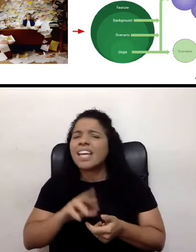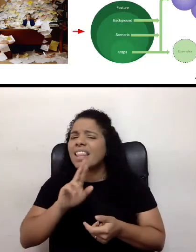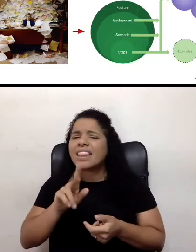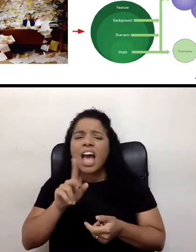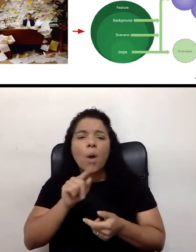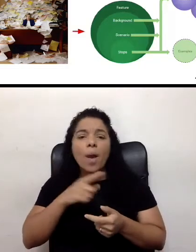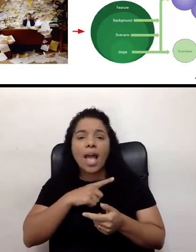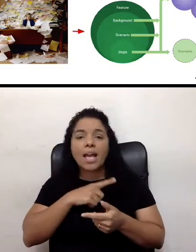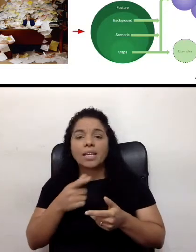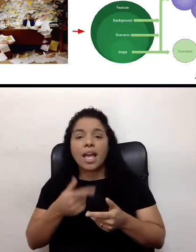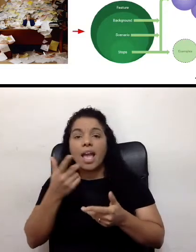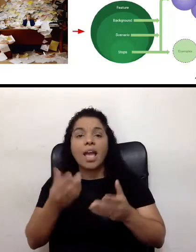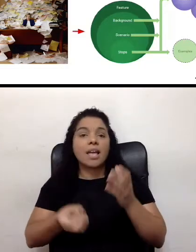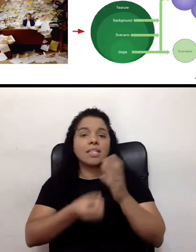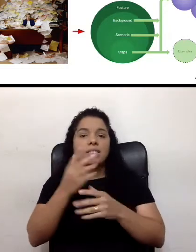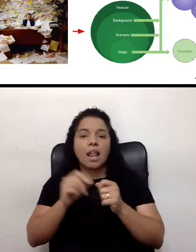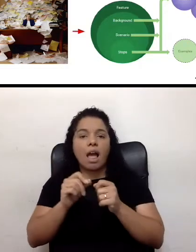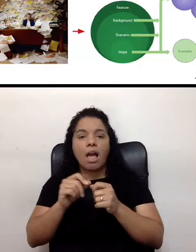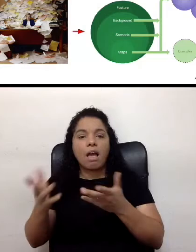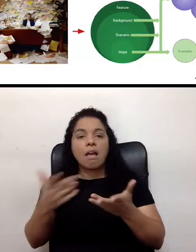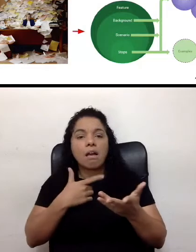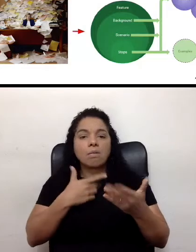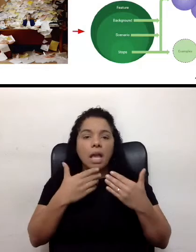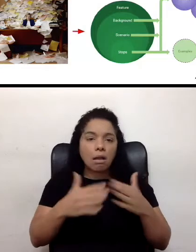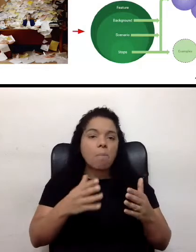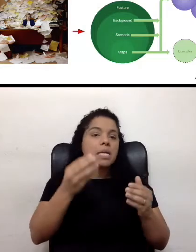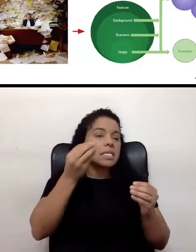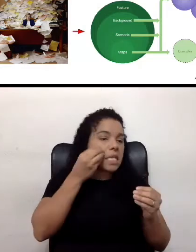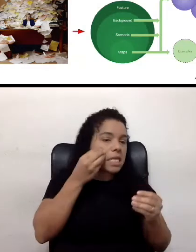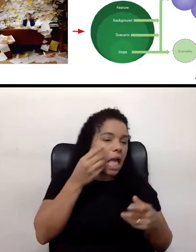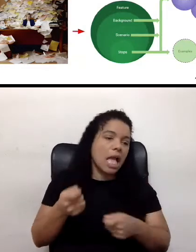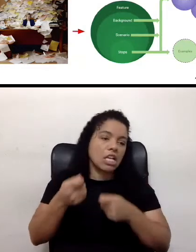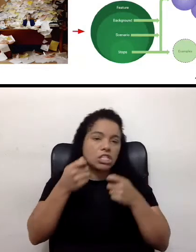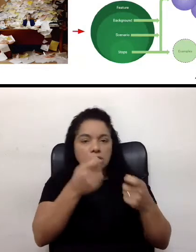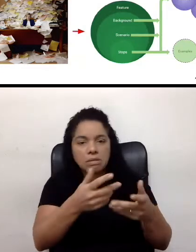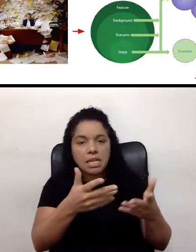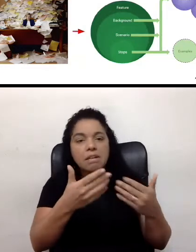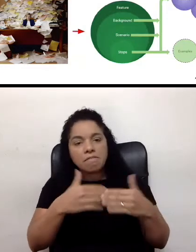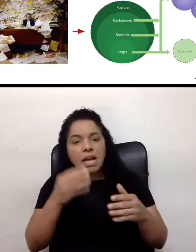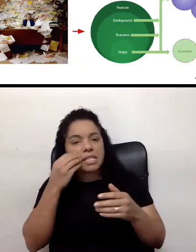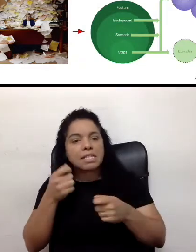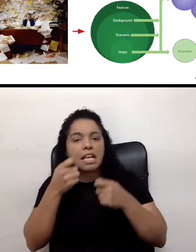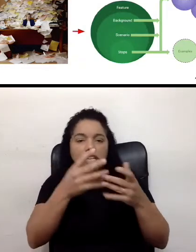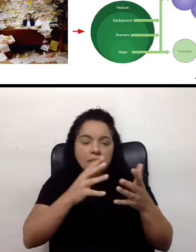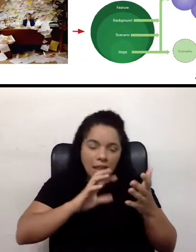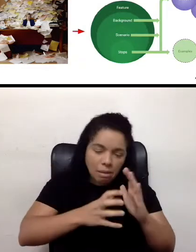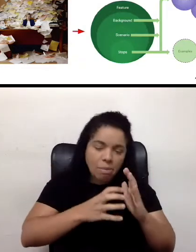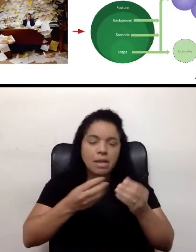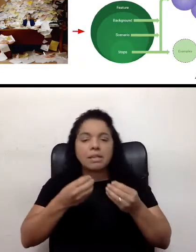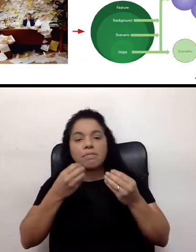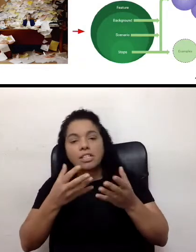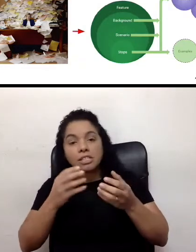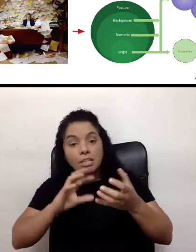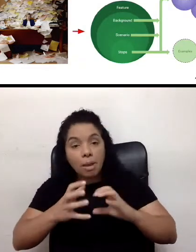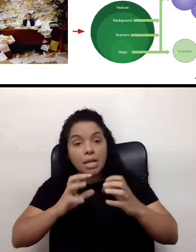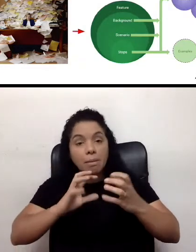simplesmente instaurar a pastelaria. Pede teste, entrega bug. Pede teste, entrega bug. Pede teste, entrega